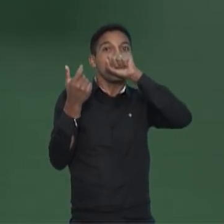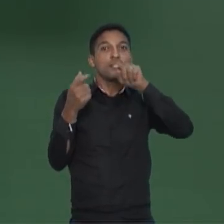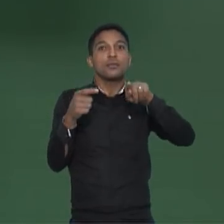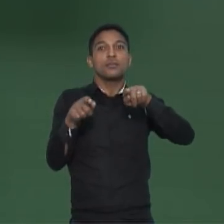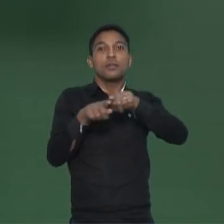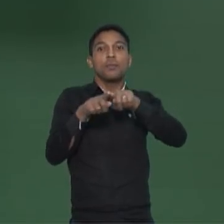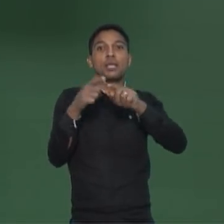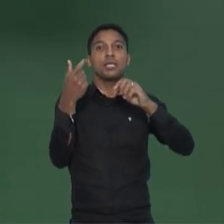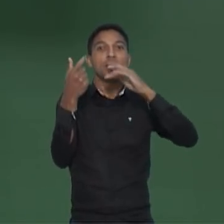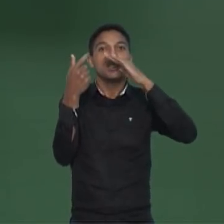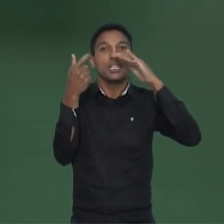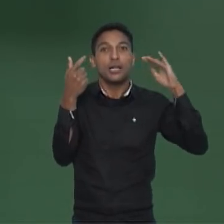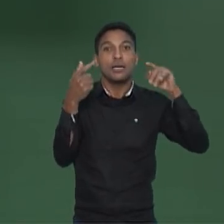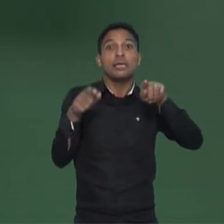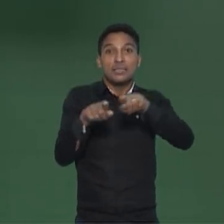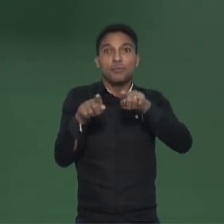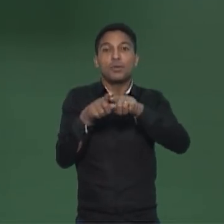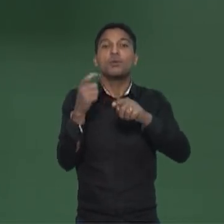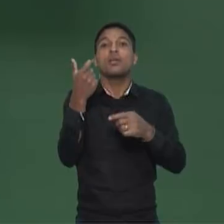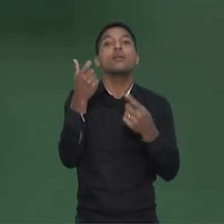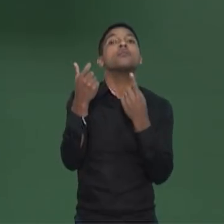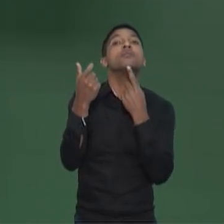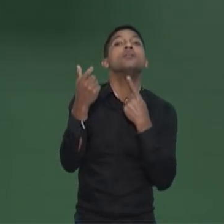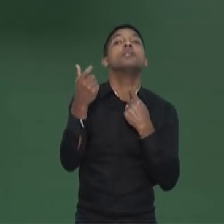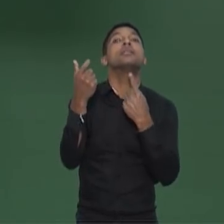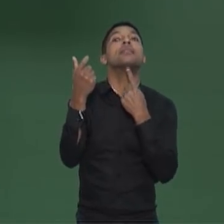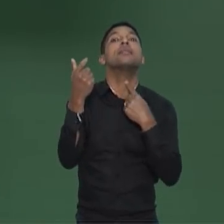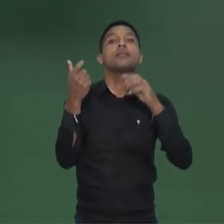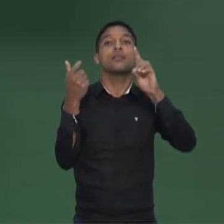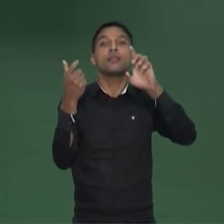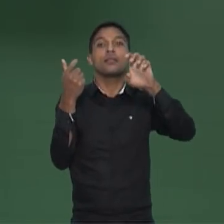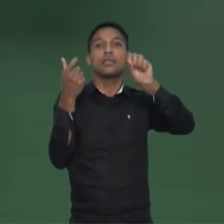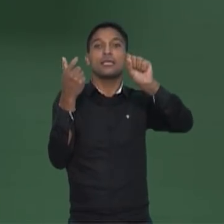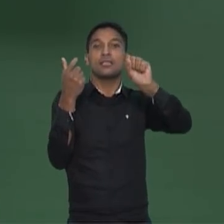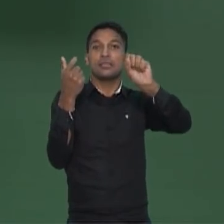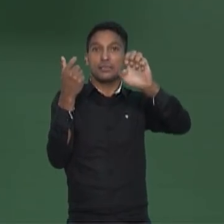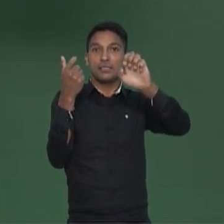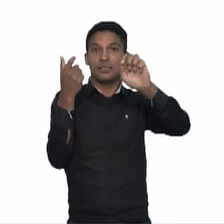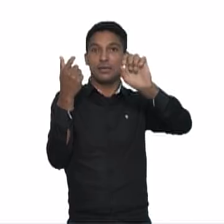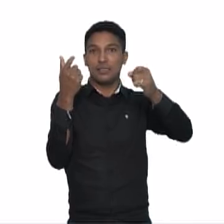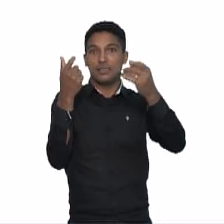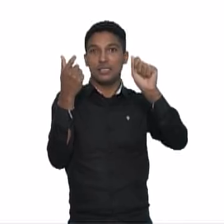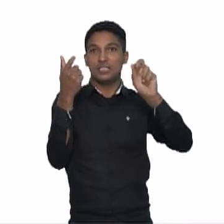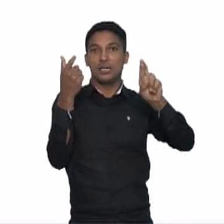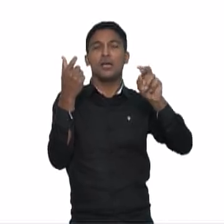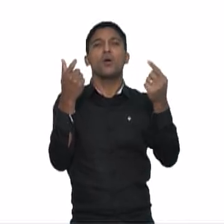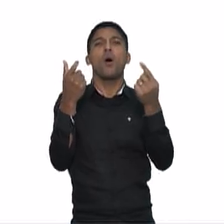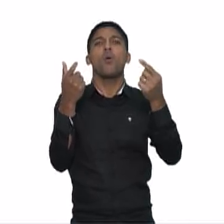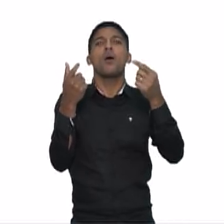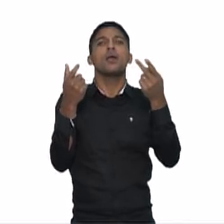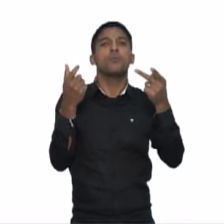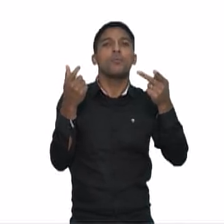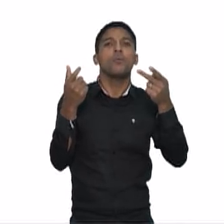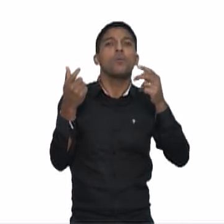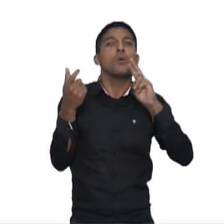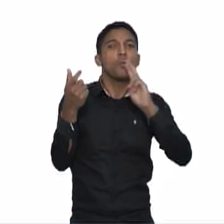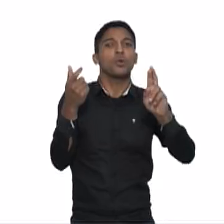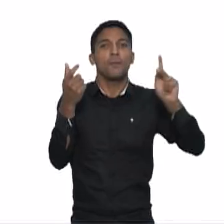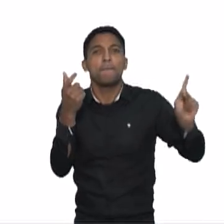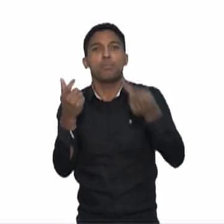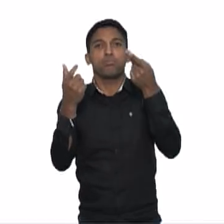de desejar, pretender. Qual será que está inadequada? Vamos conferir? A letra A